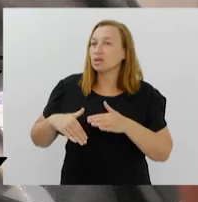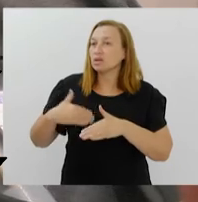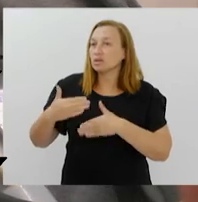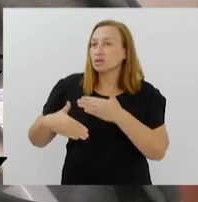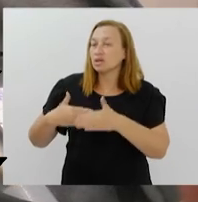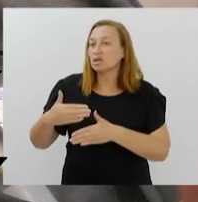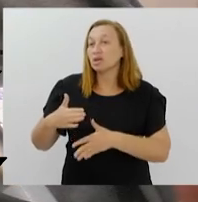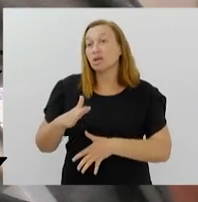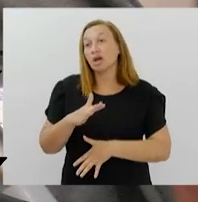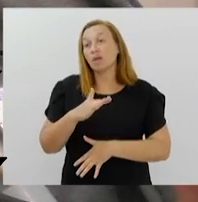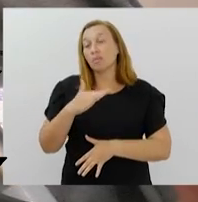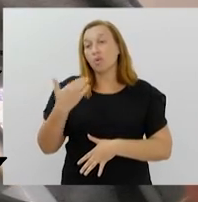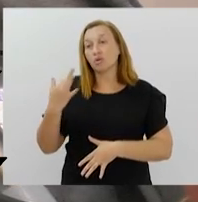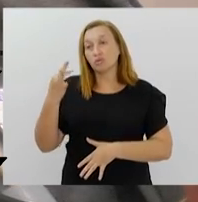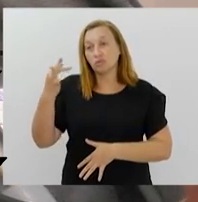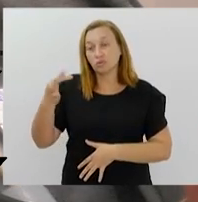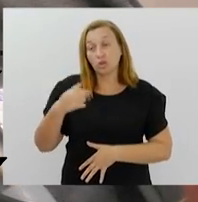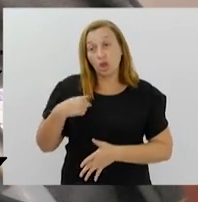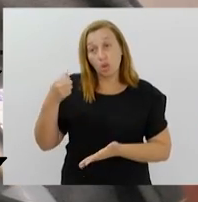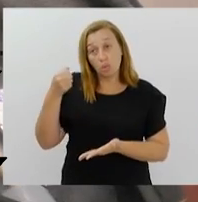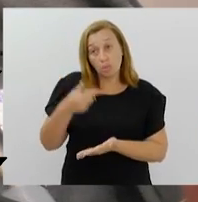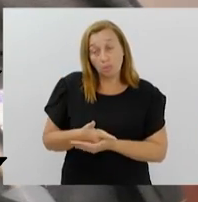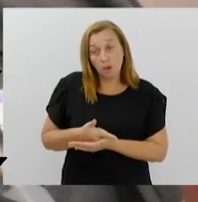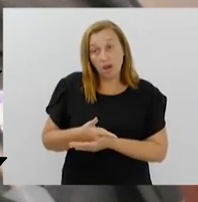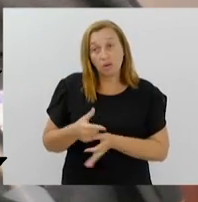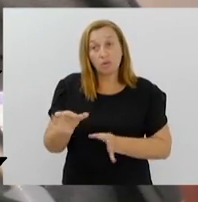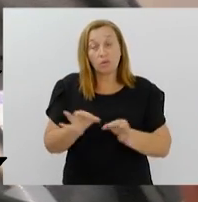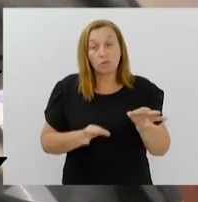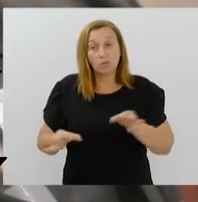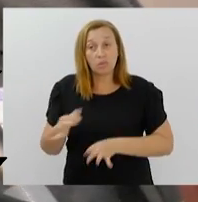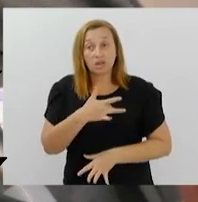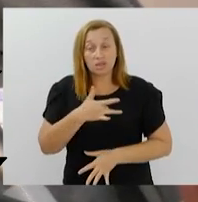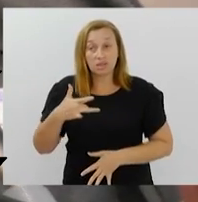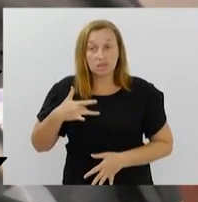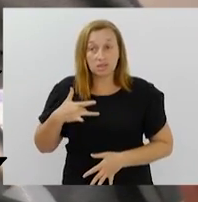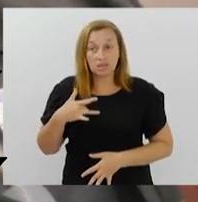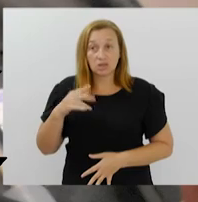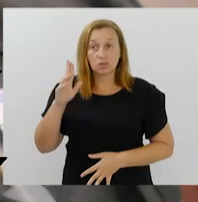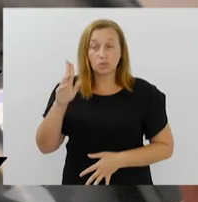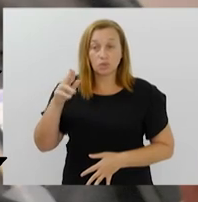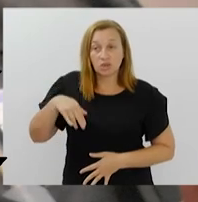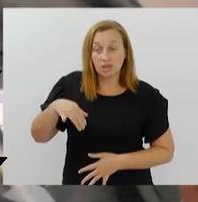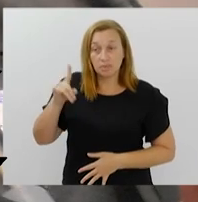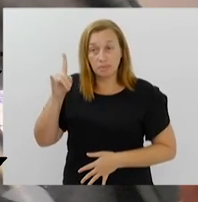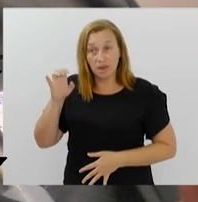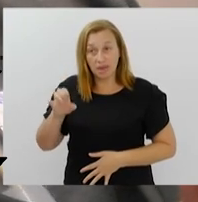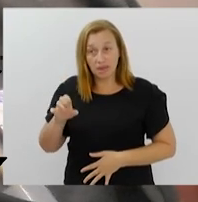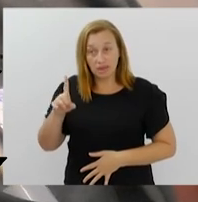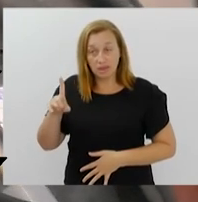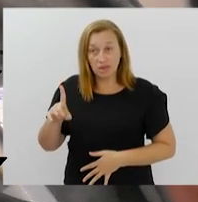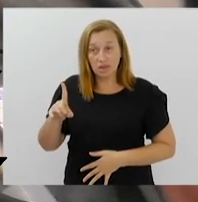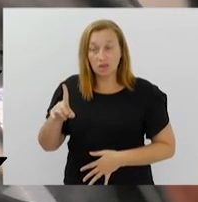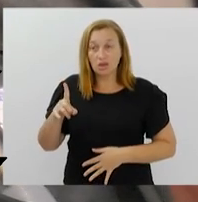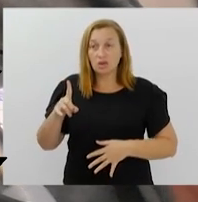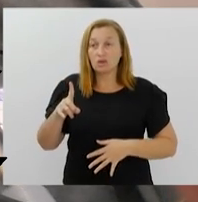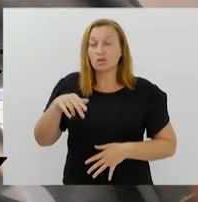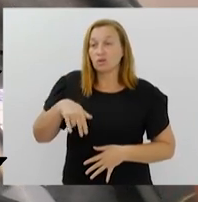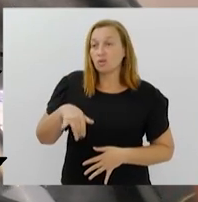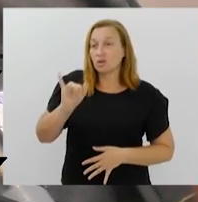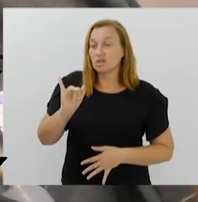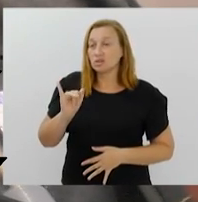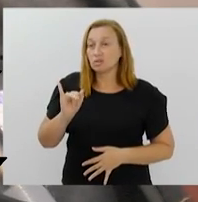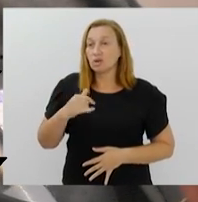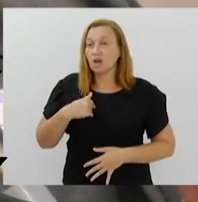morte eu pago o plano de saúde da Unimed novo uaçu desde que eu